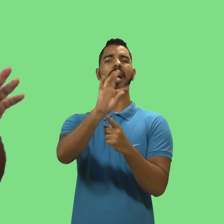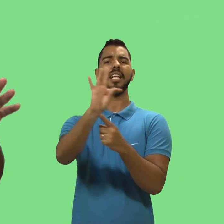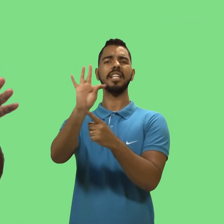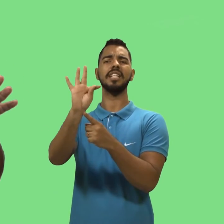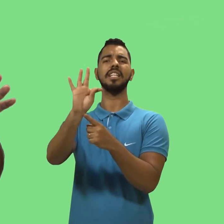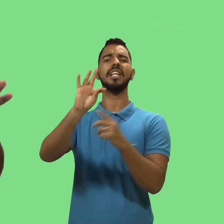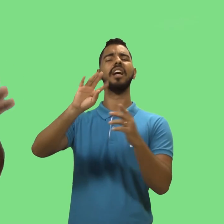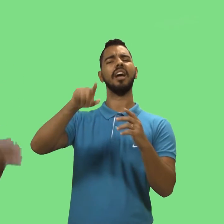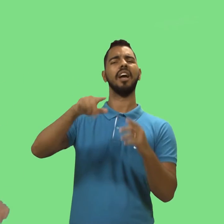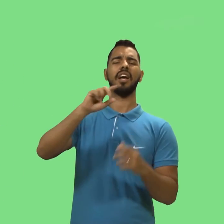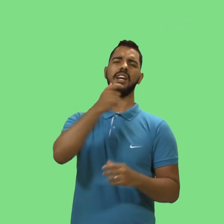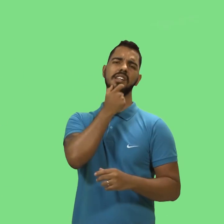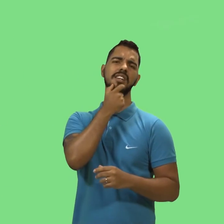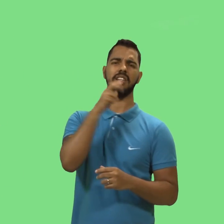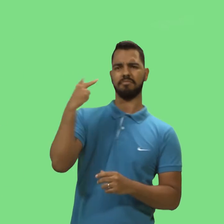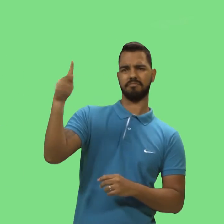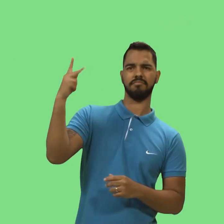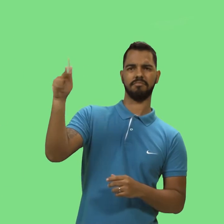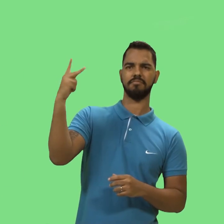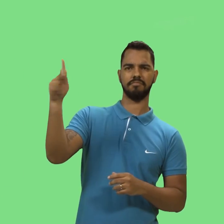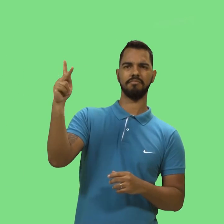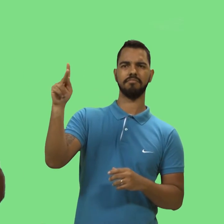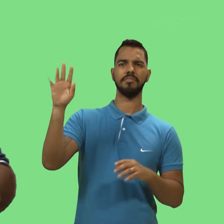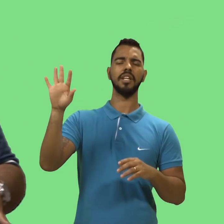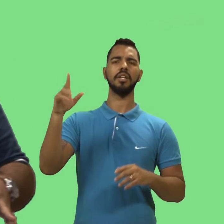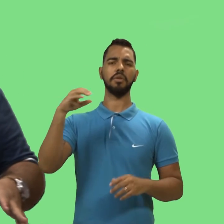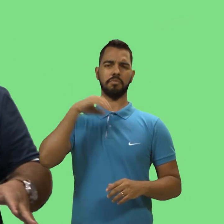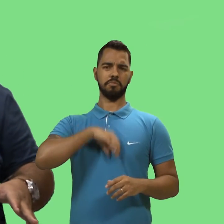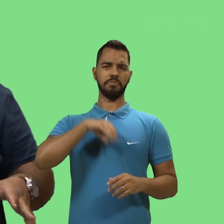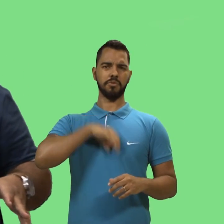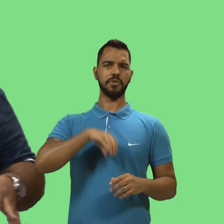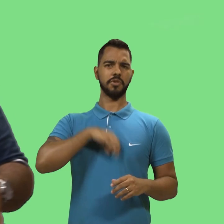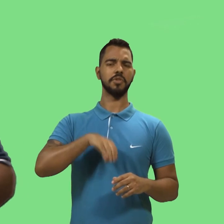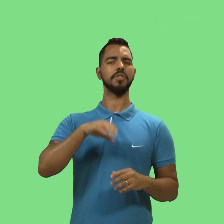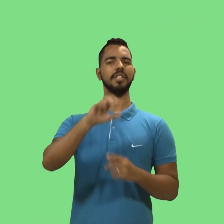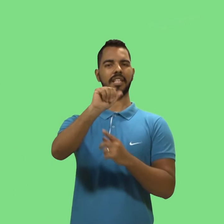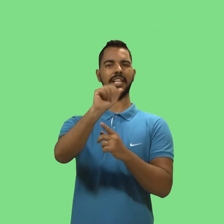considerada inadequada, privilegiando o termo por extenso em língua portuguesa.